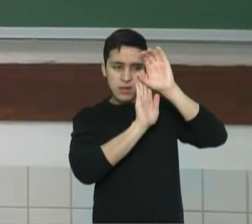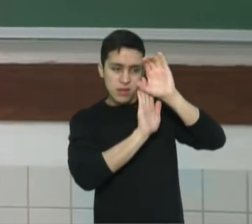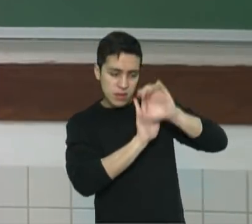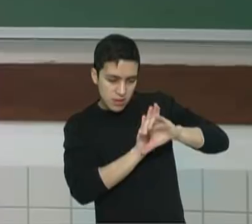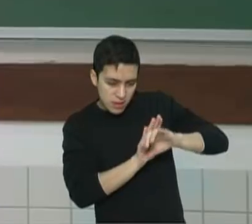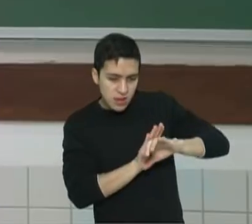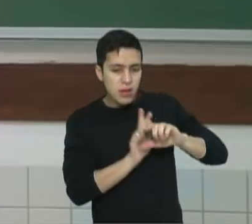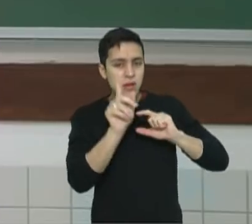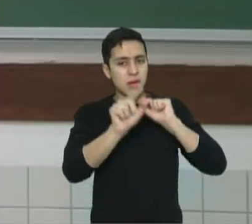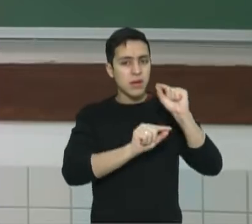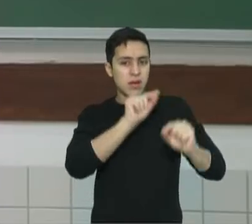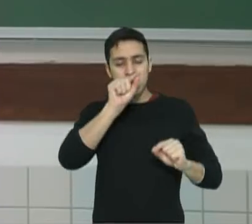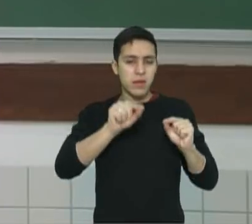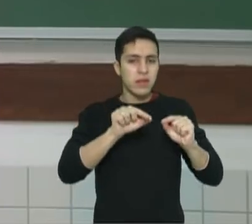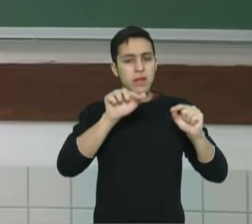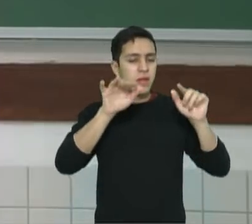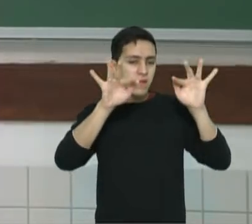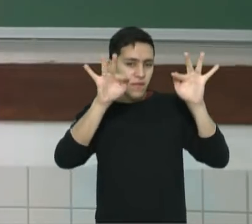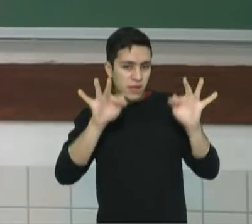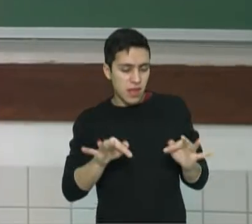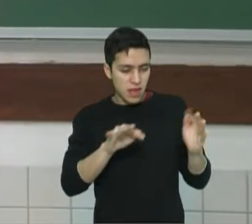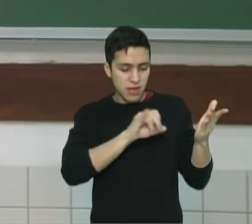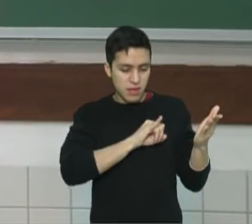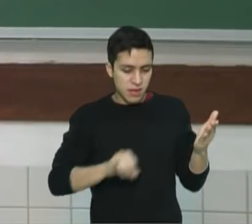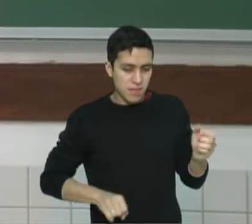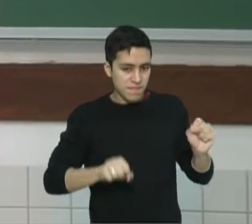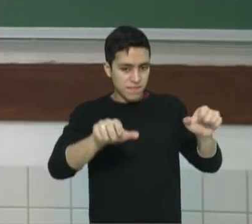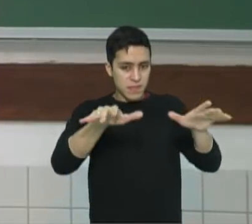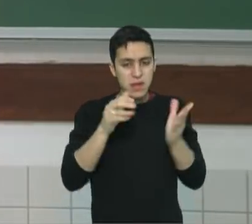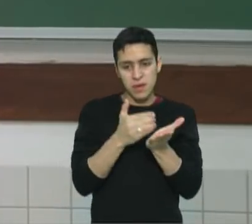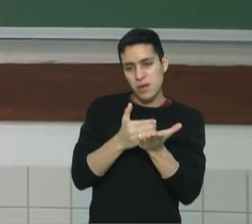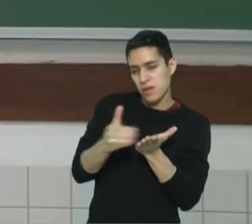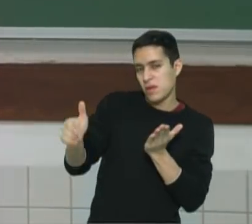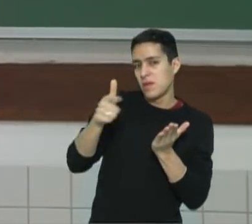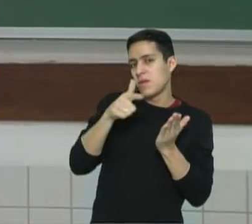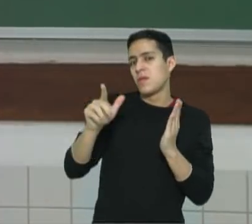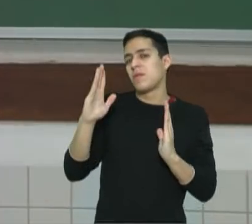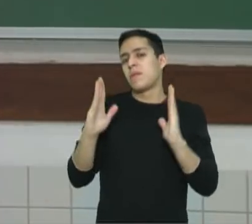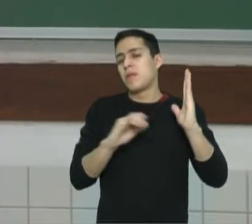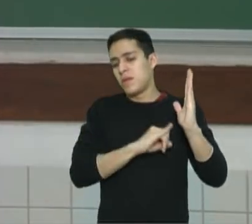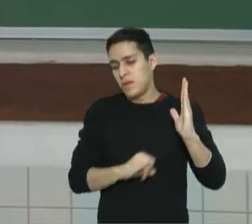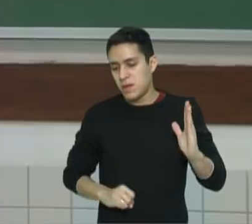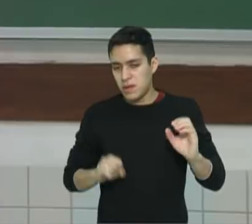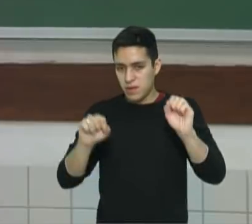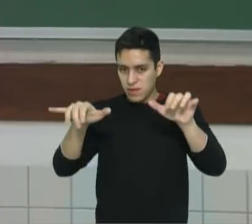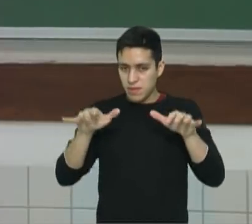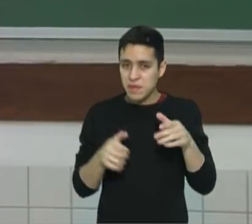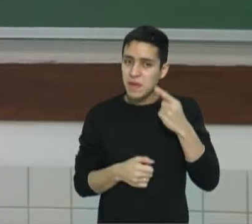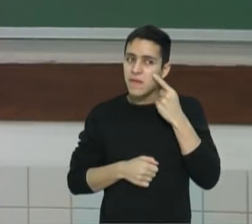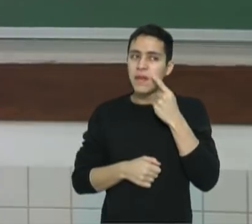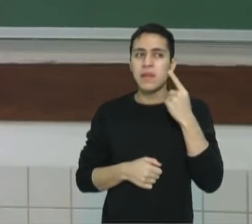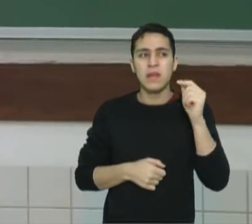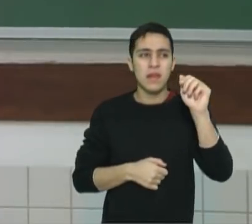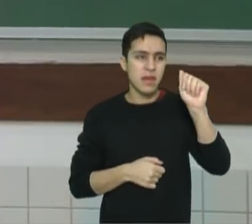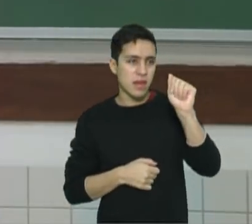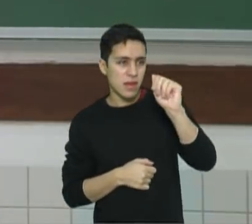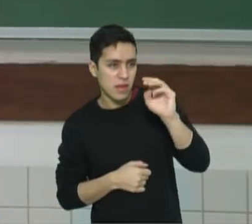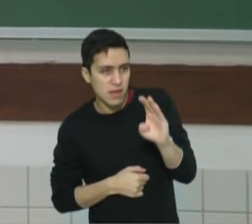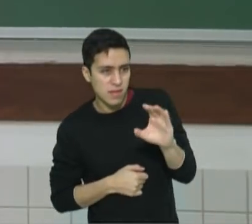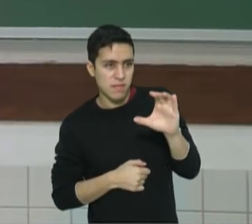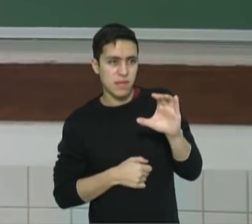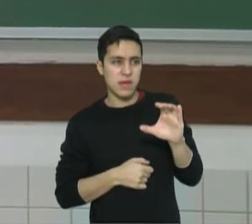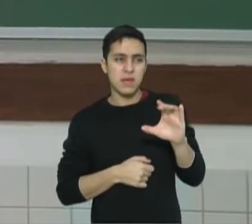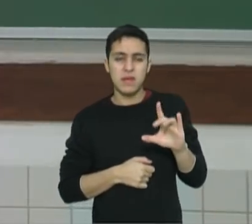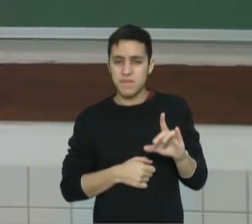final imperial de um mecanismo e início imperial de outro. Vamos ler essas alternativas e vamos marcar a